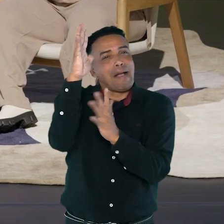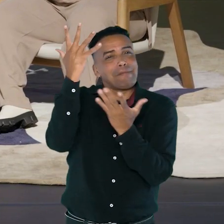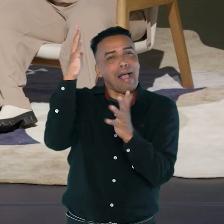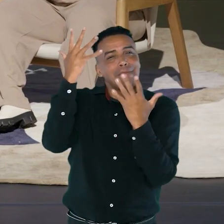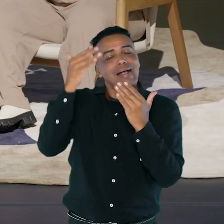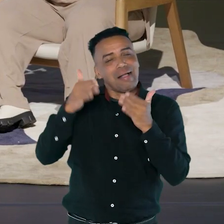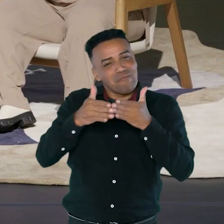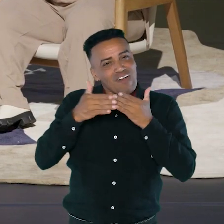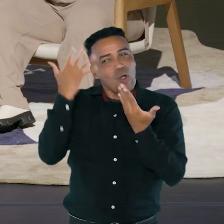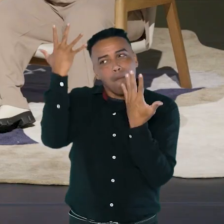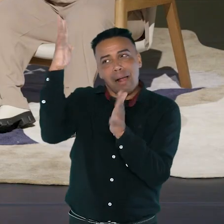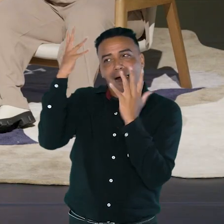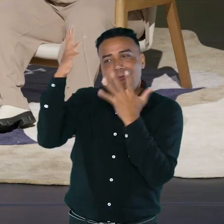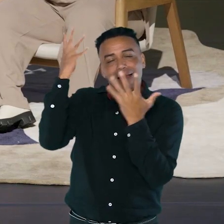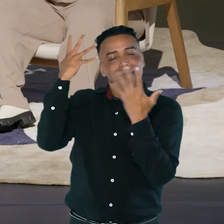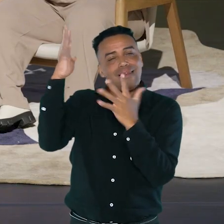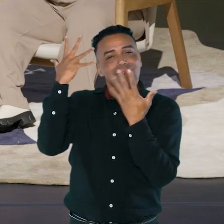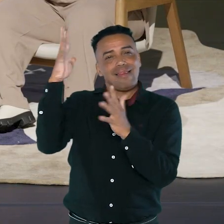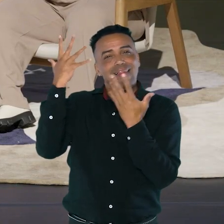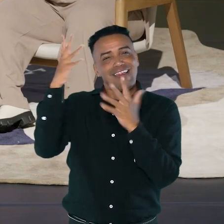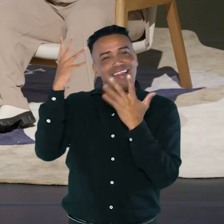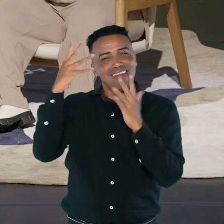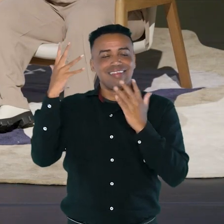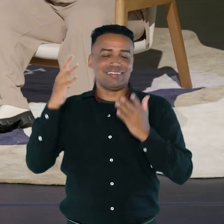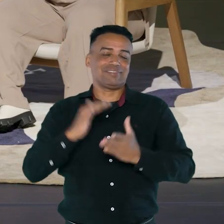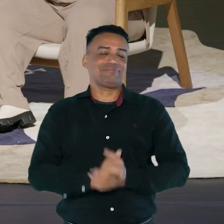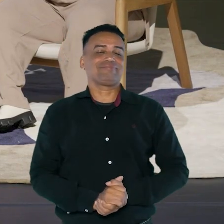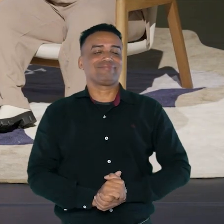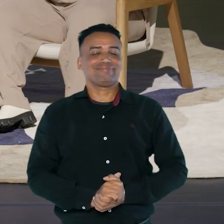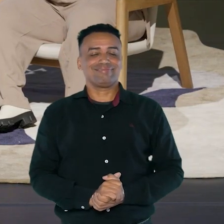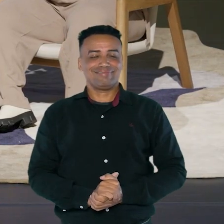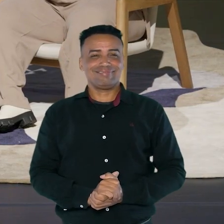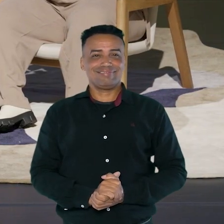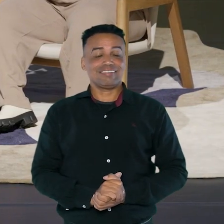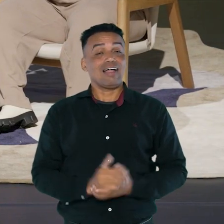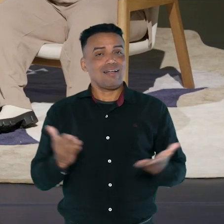Sérgio Vaz é um homem negro com cerca de 60 anos.